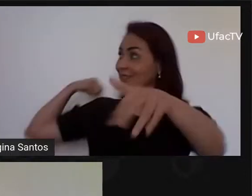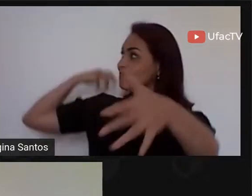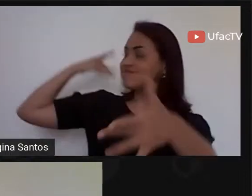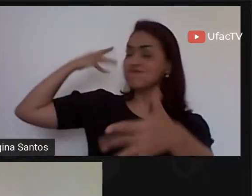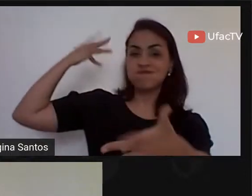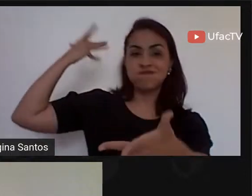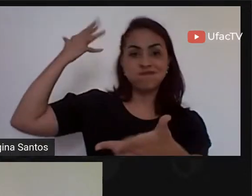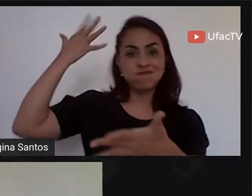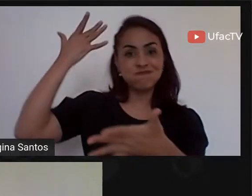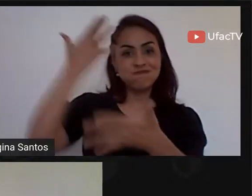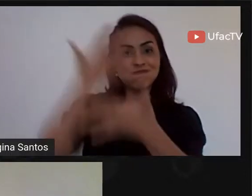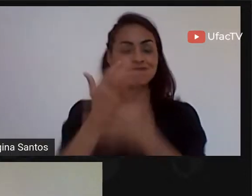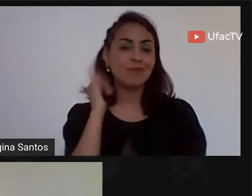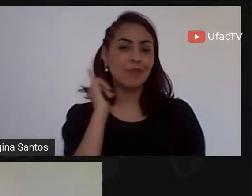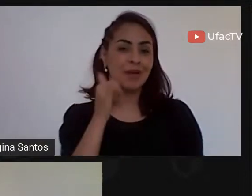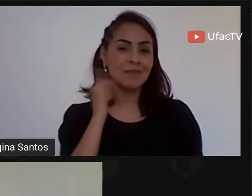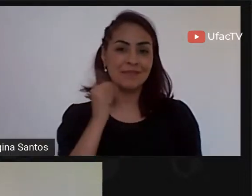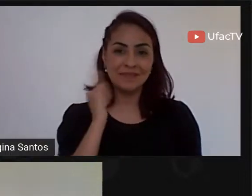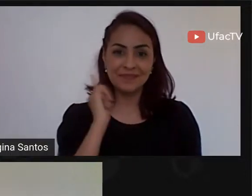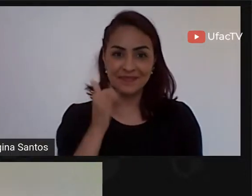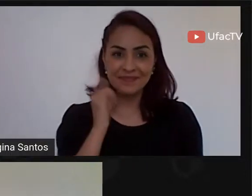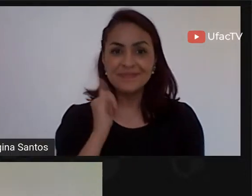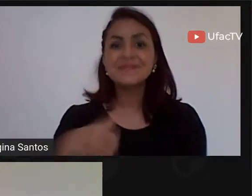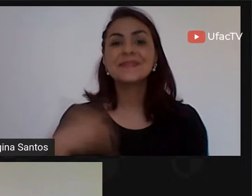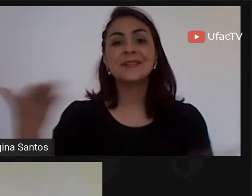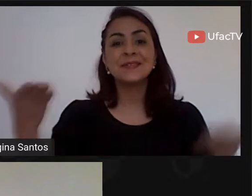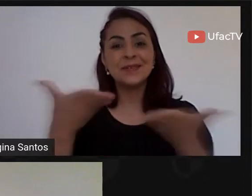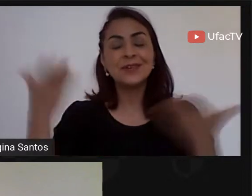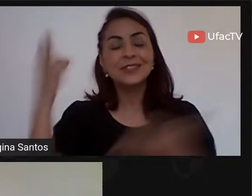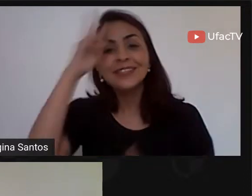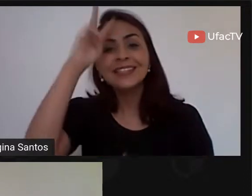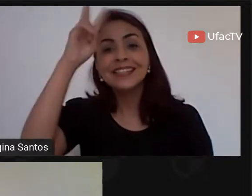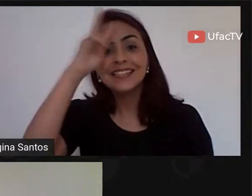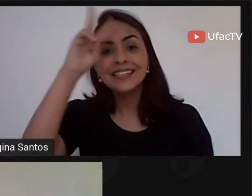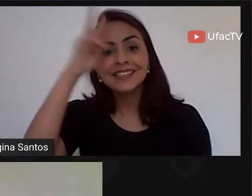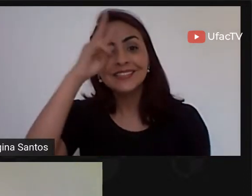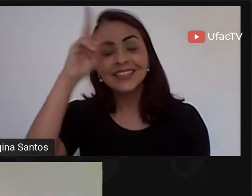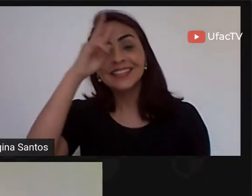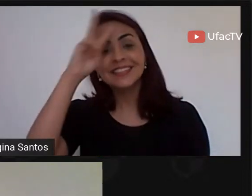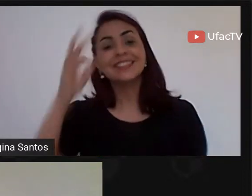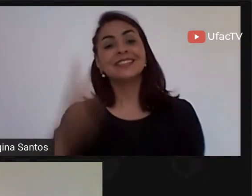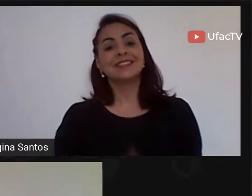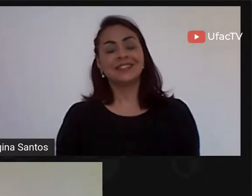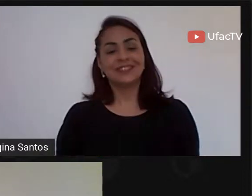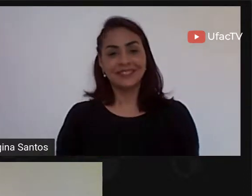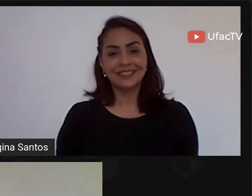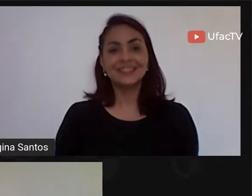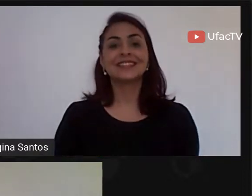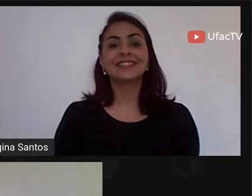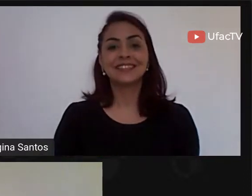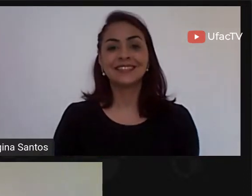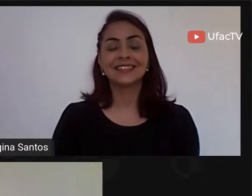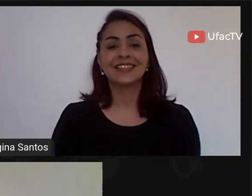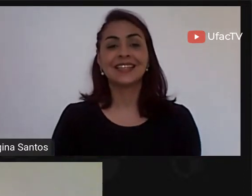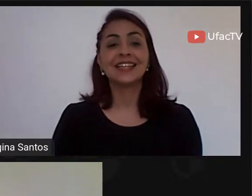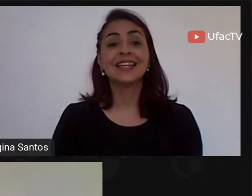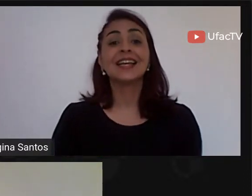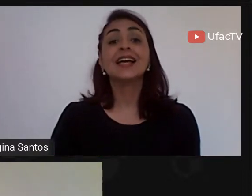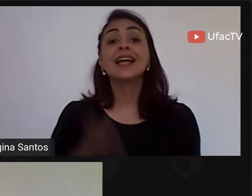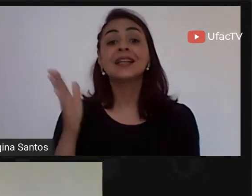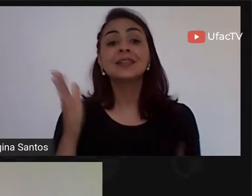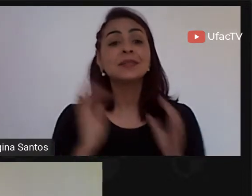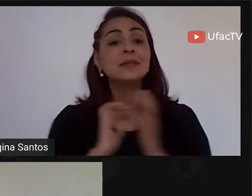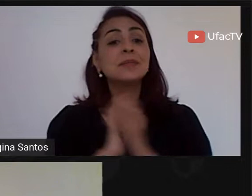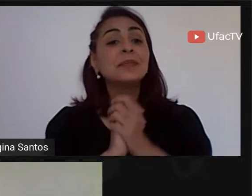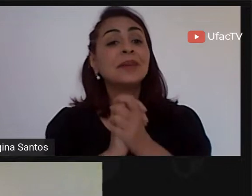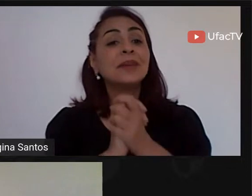a Gabriela é paulista, está aqui conosco, há pouco tempo, mas já é de casa, e ela diz, Márcia, parabéns pela